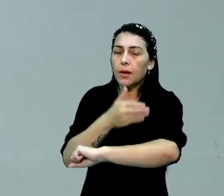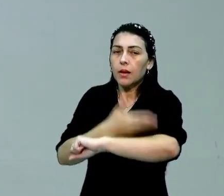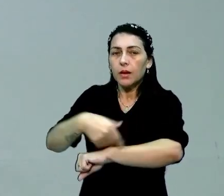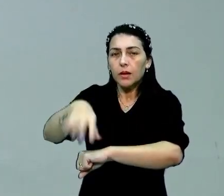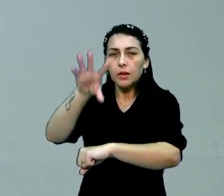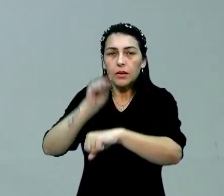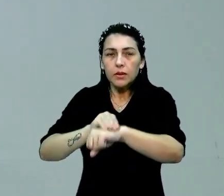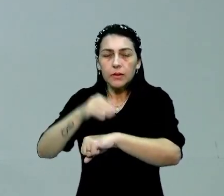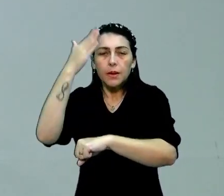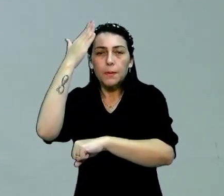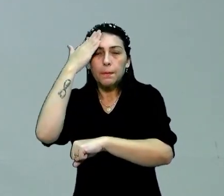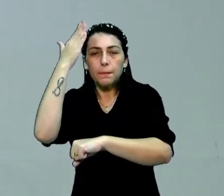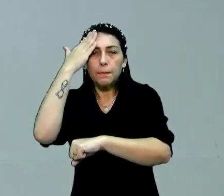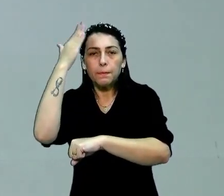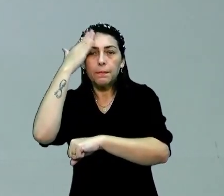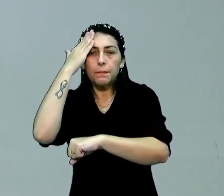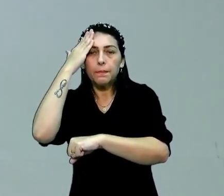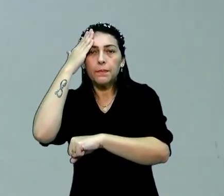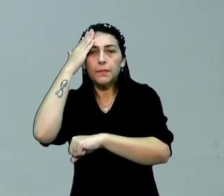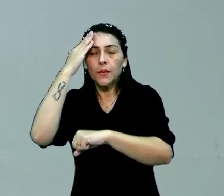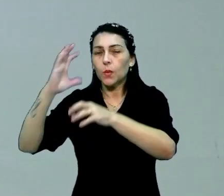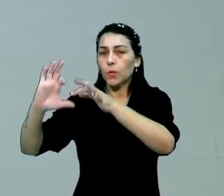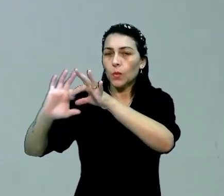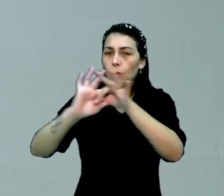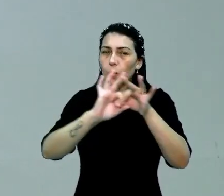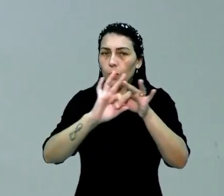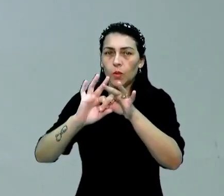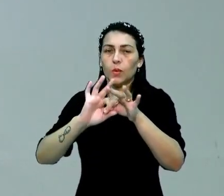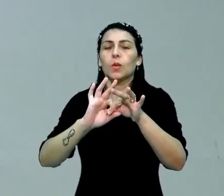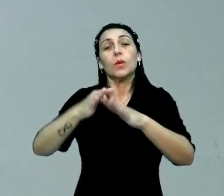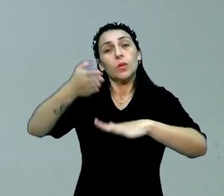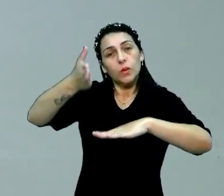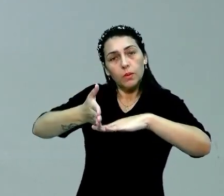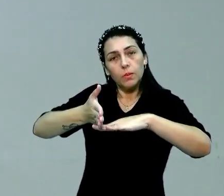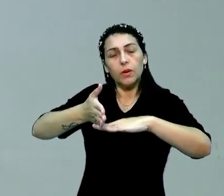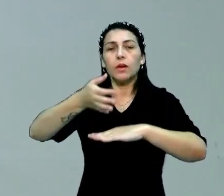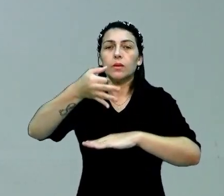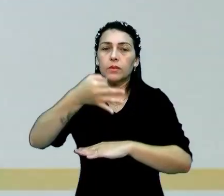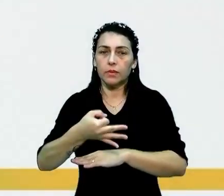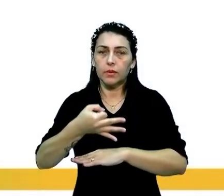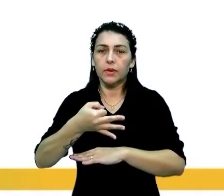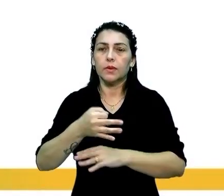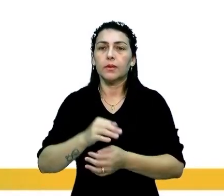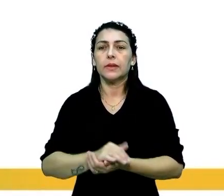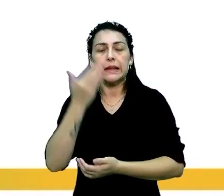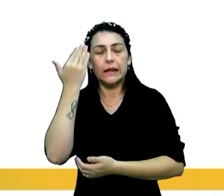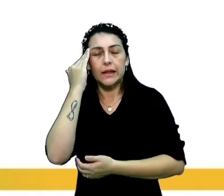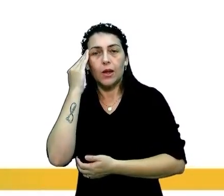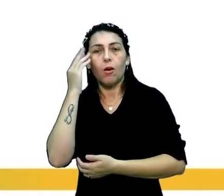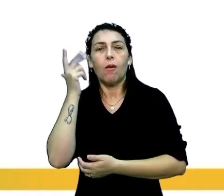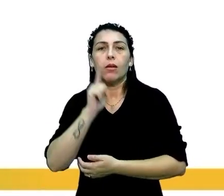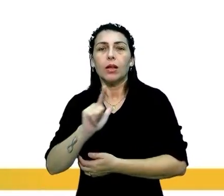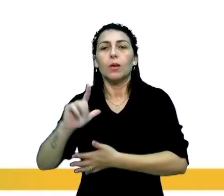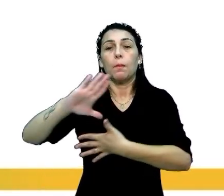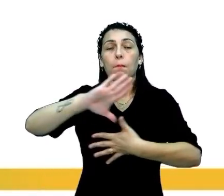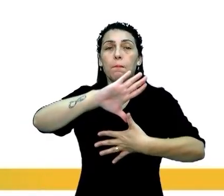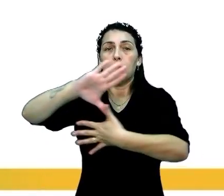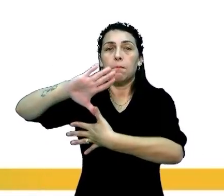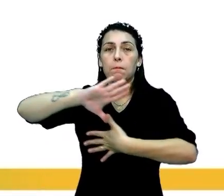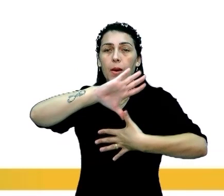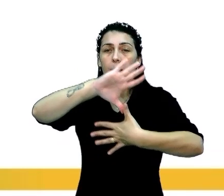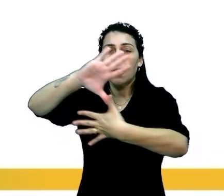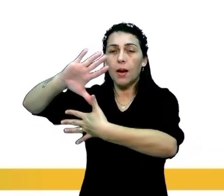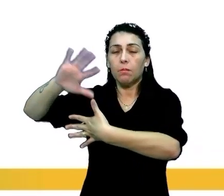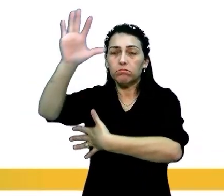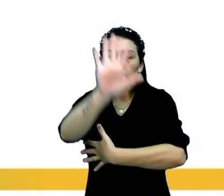aquele saber e botar em um contexto contemporâneo. Tranquilo? Compreendido isso, a gente consegue avançar e fazer um